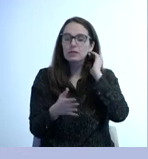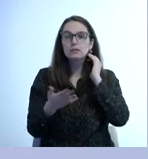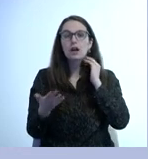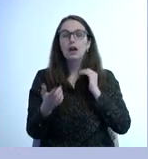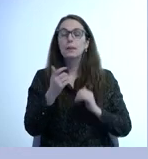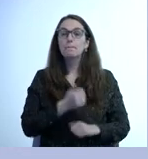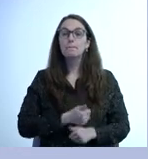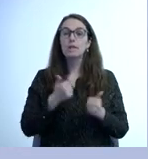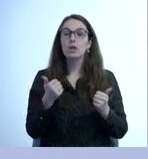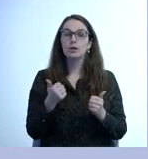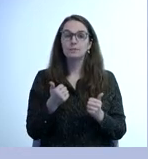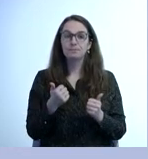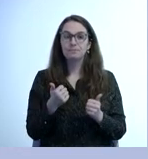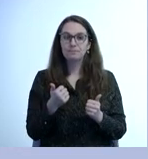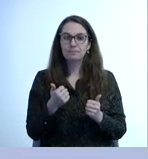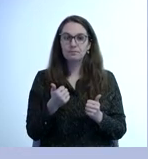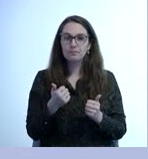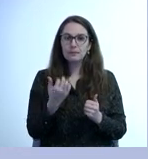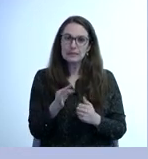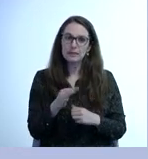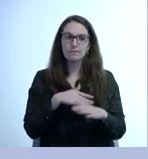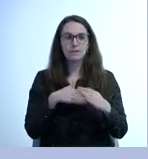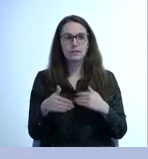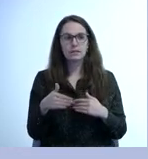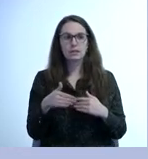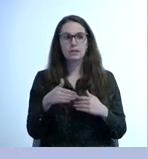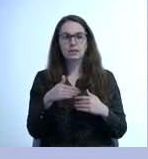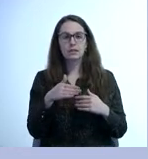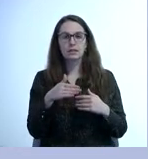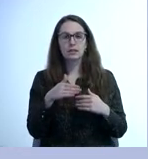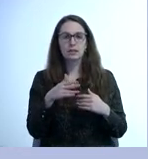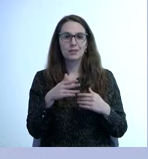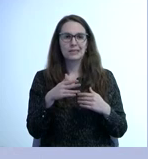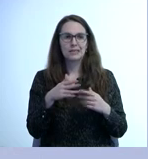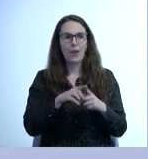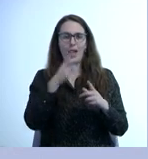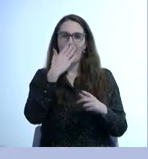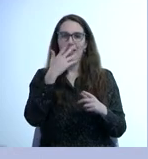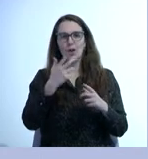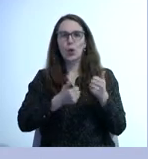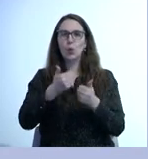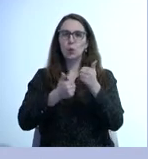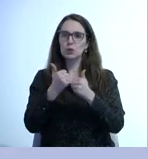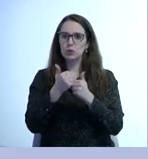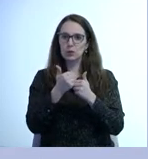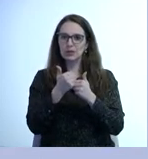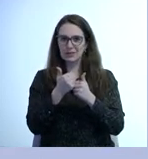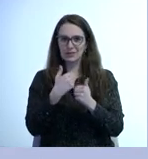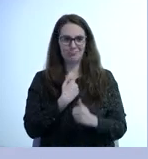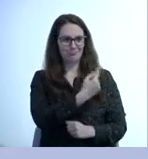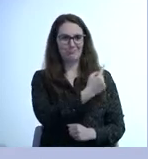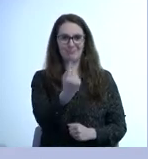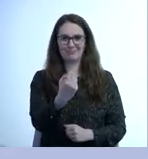fizéssemos um ensaio que foi aceitar fazer uma espécie de concurso entre os três,